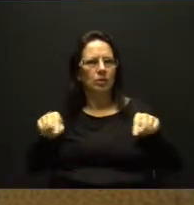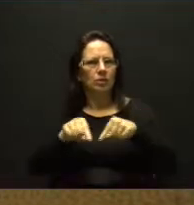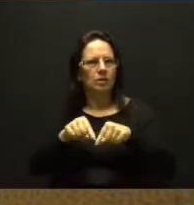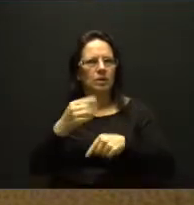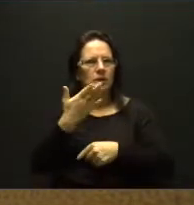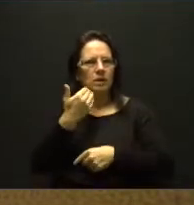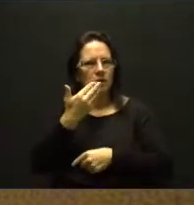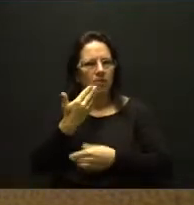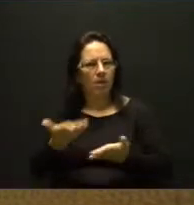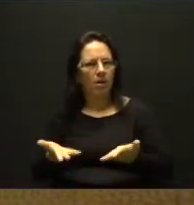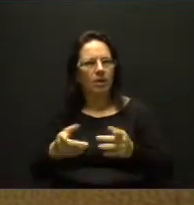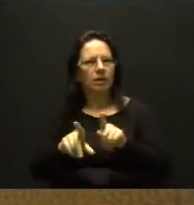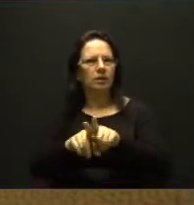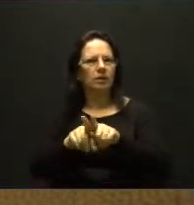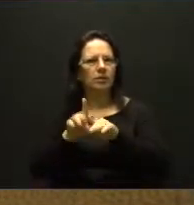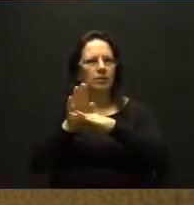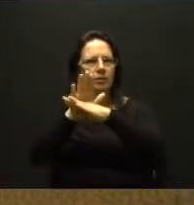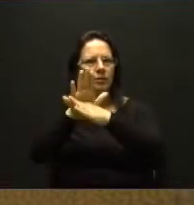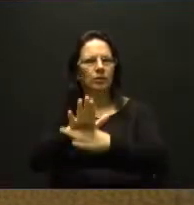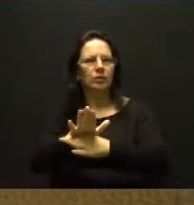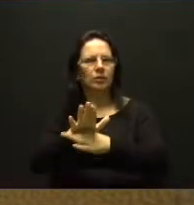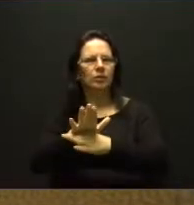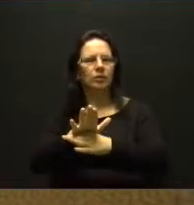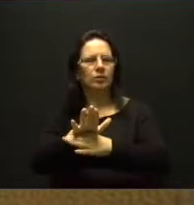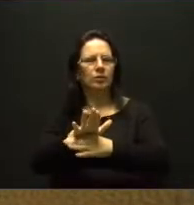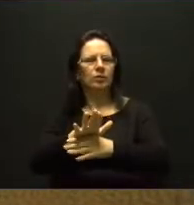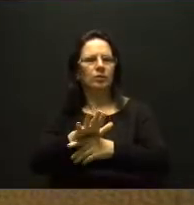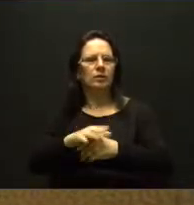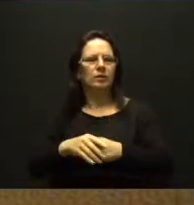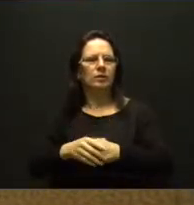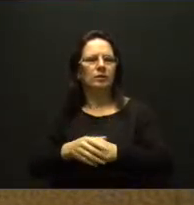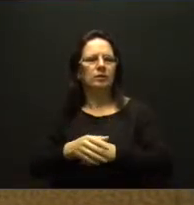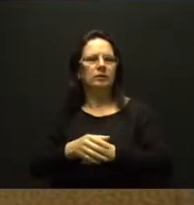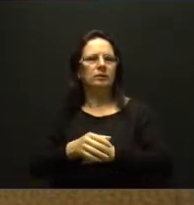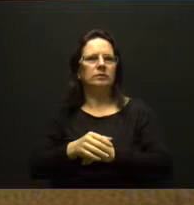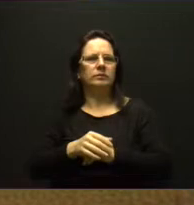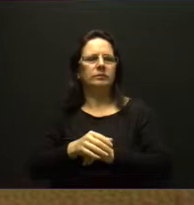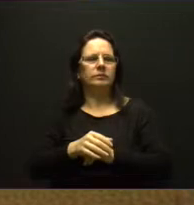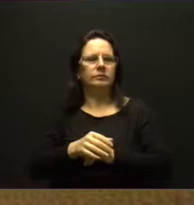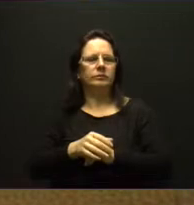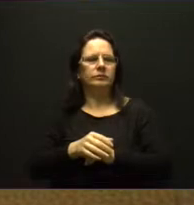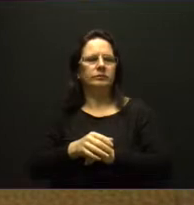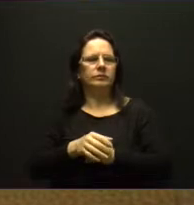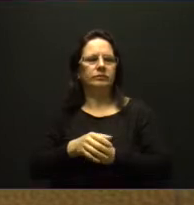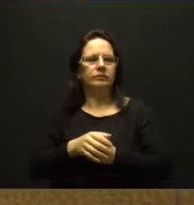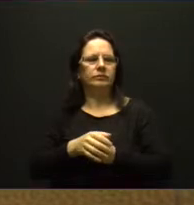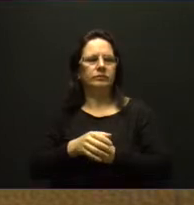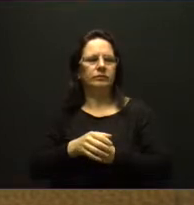suporte não só o corpo de bombeiro mas sim como a 4ª companhia da polícia militar